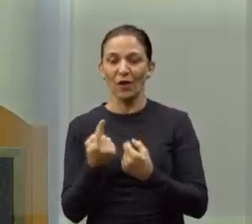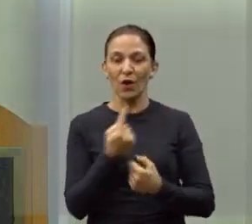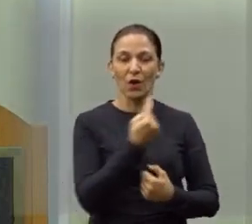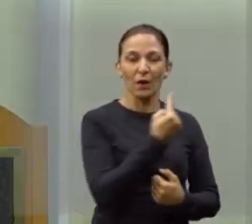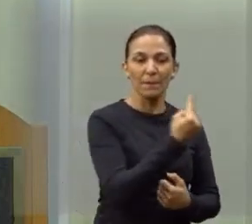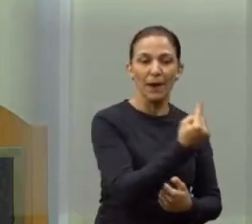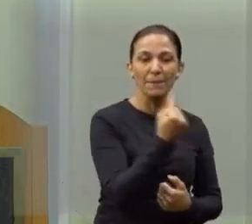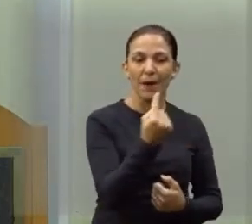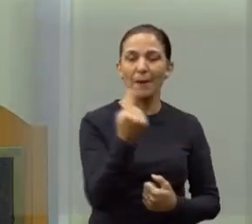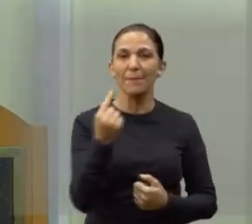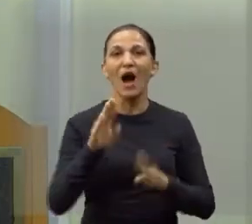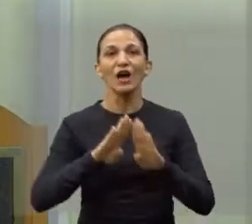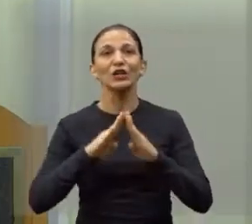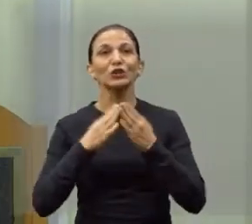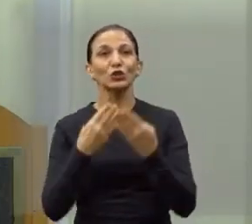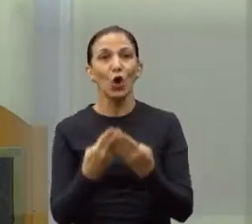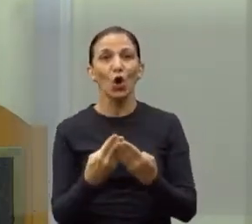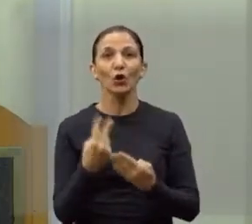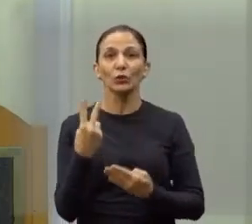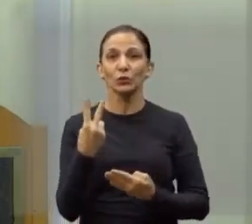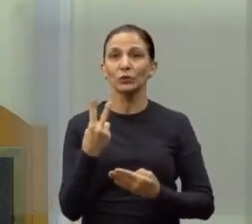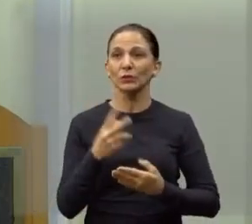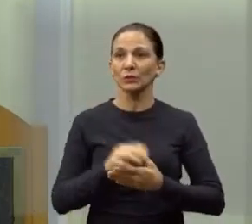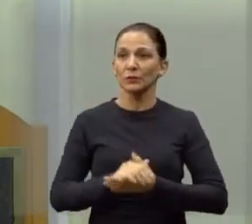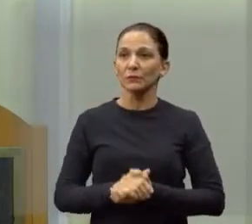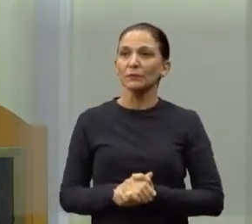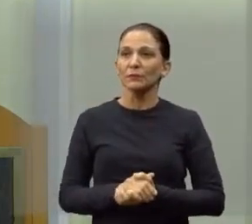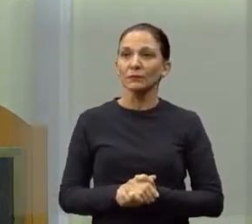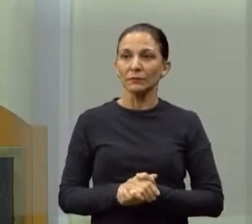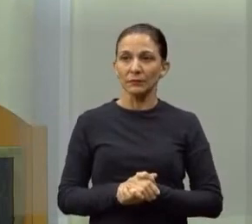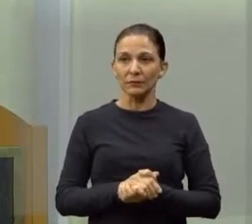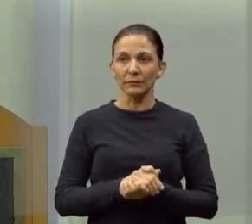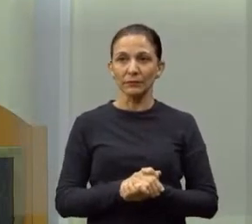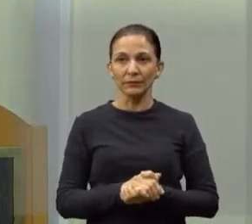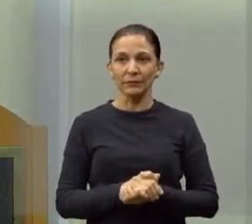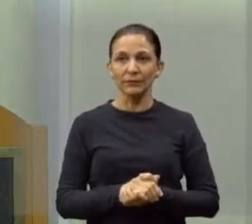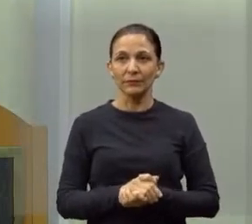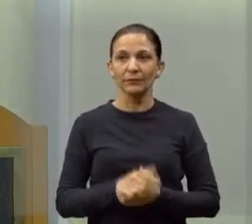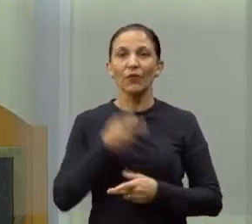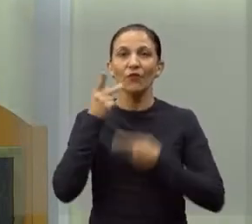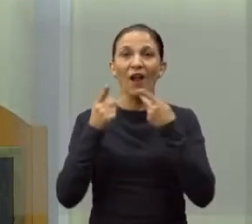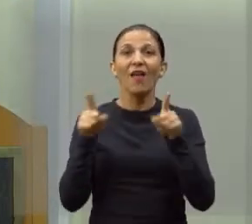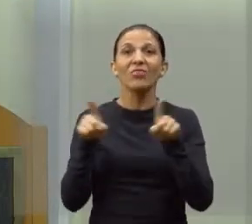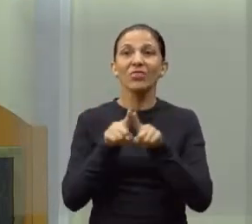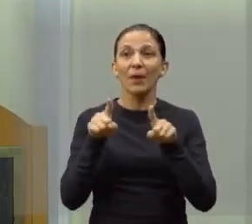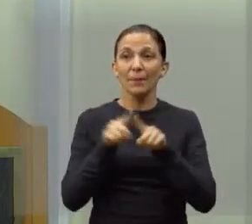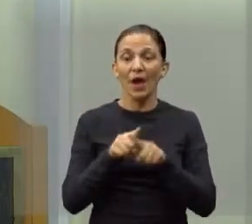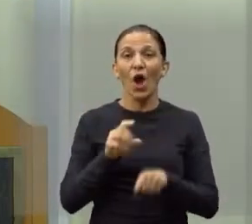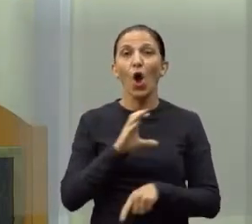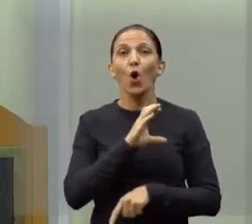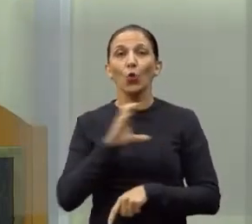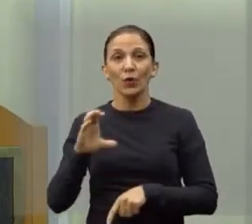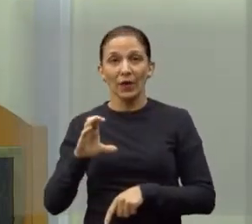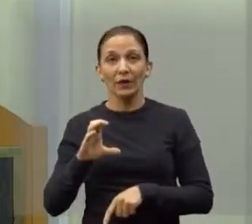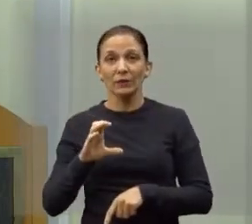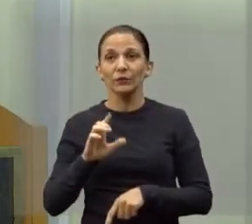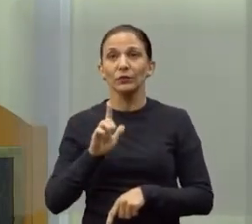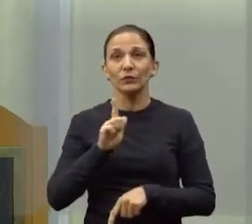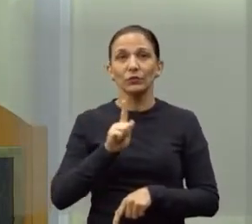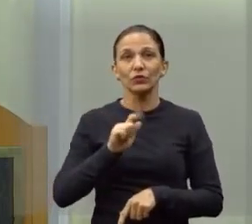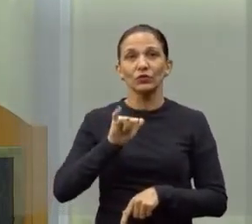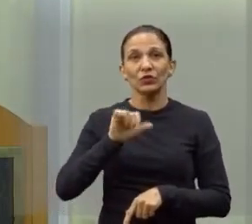cada escola. E eu tenho mais 2 minutos de acréscimo hoje. Quero dizer também, Lucas, que os meus cunhados,